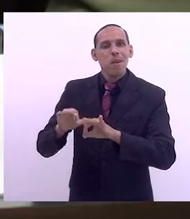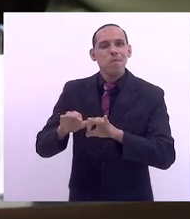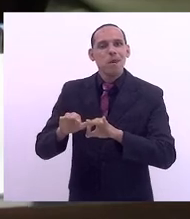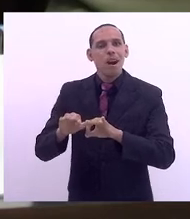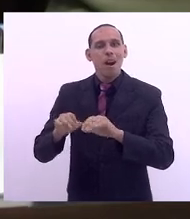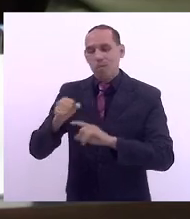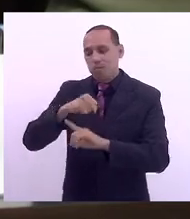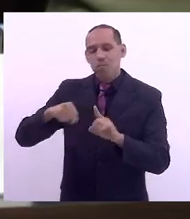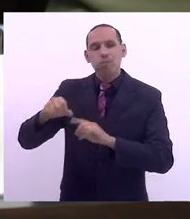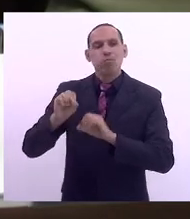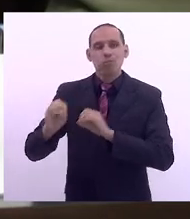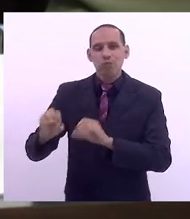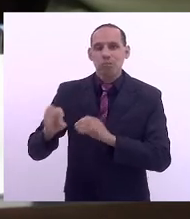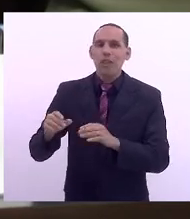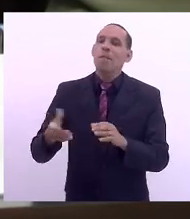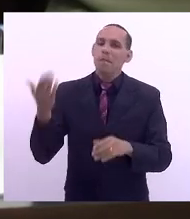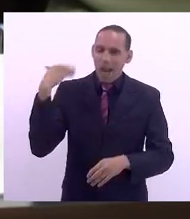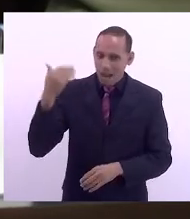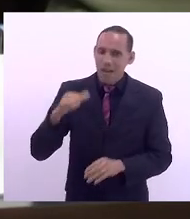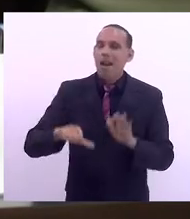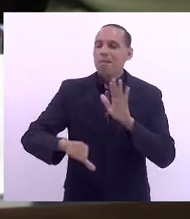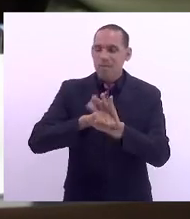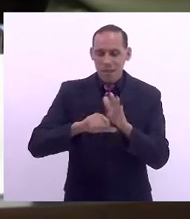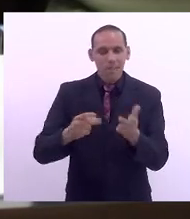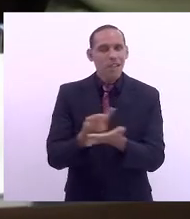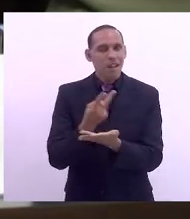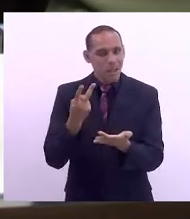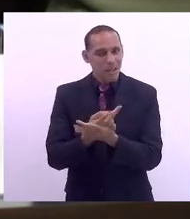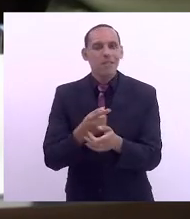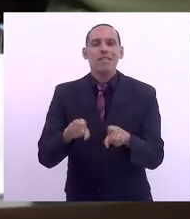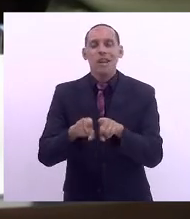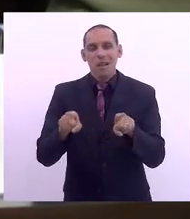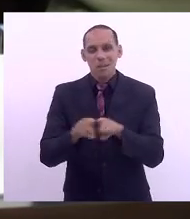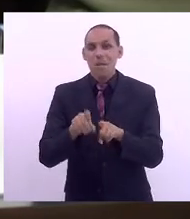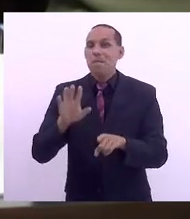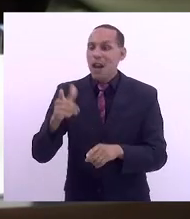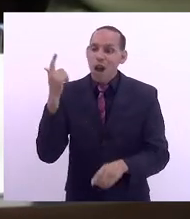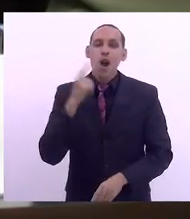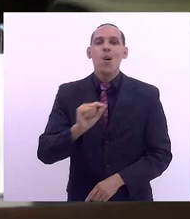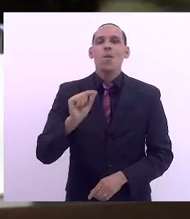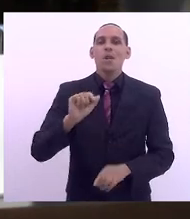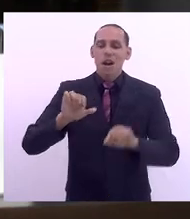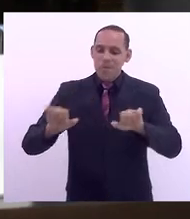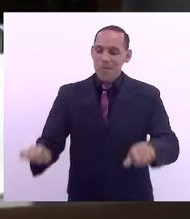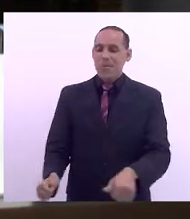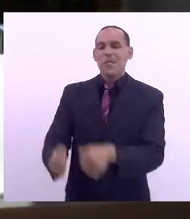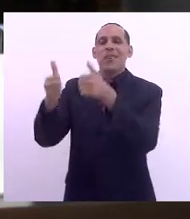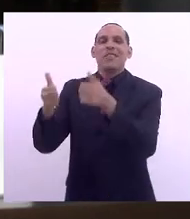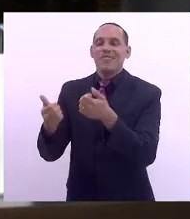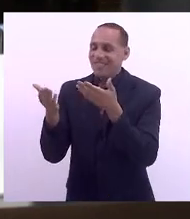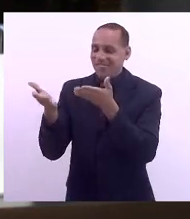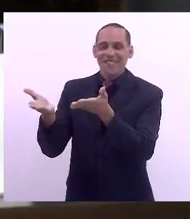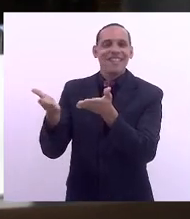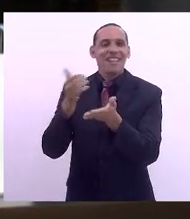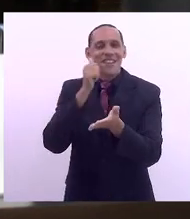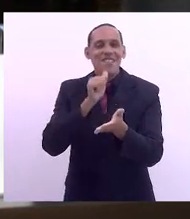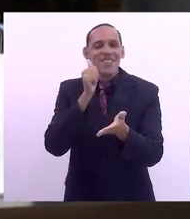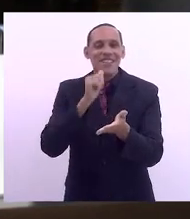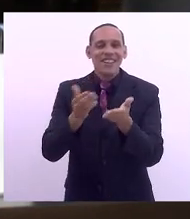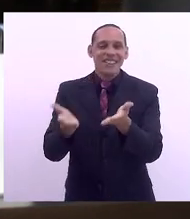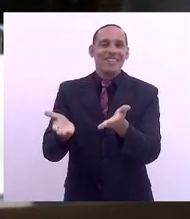que cometeu ato infracional, mas que conseguiu, como todos os outros, dar a volta por cima. Está aí essa mulher,